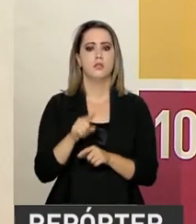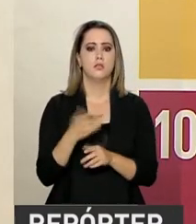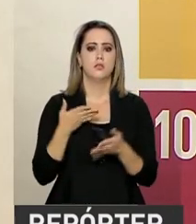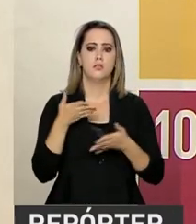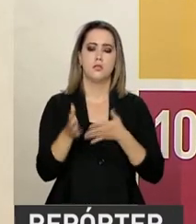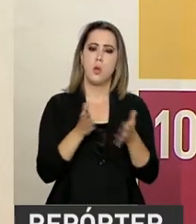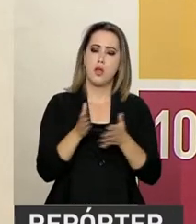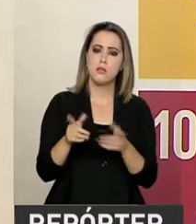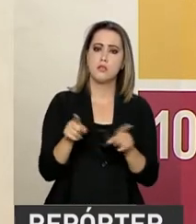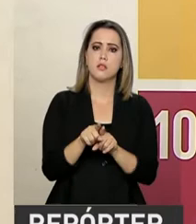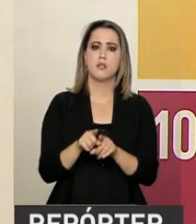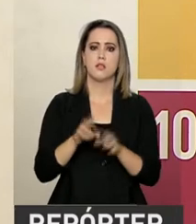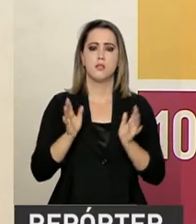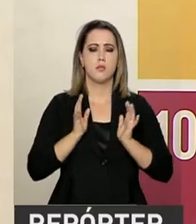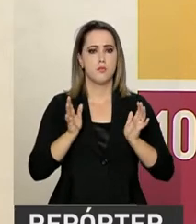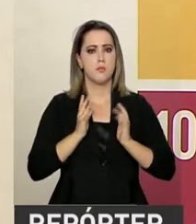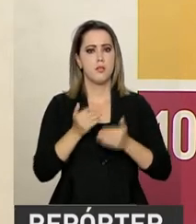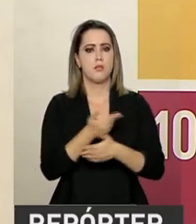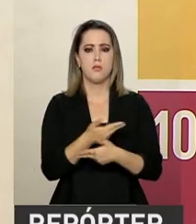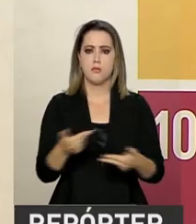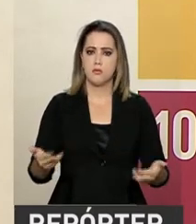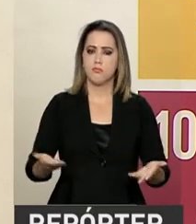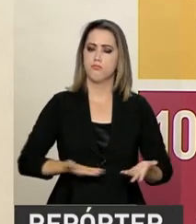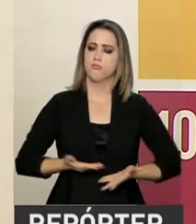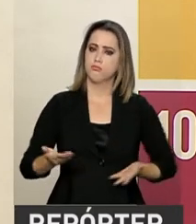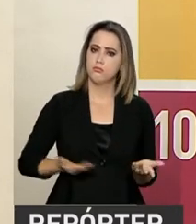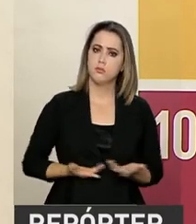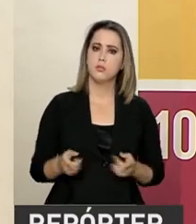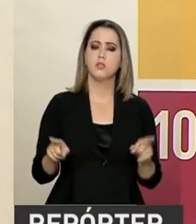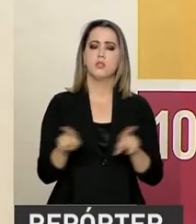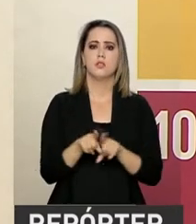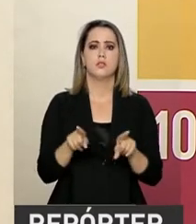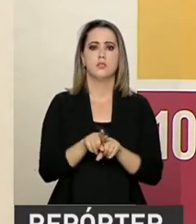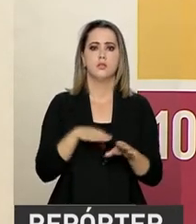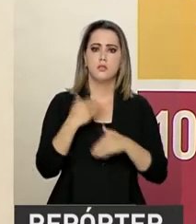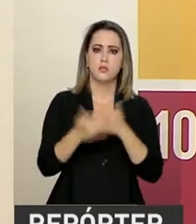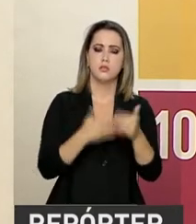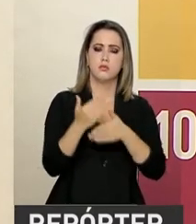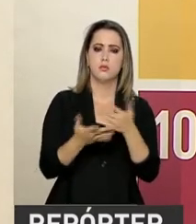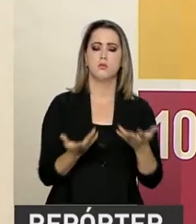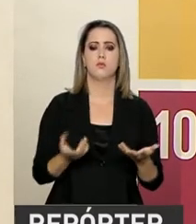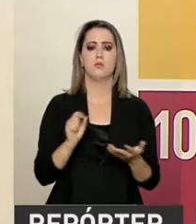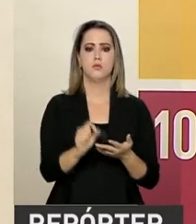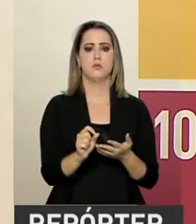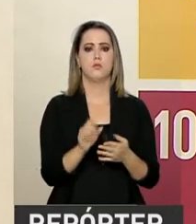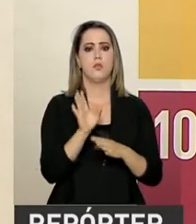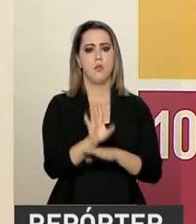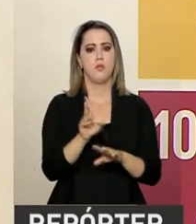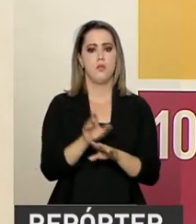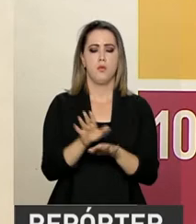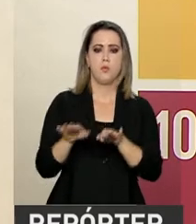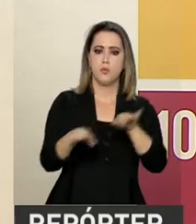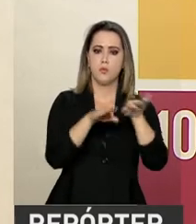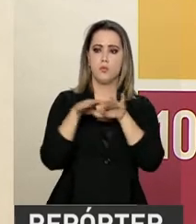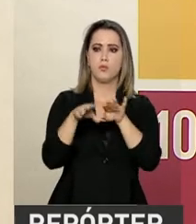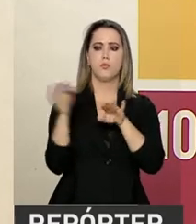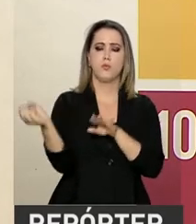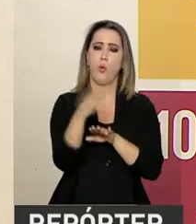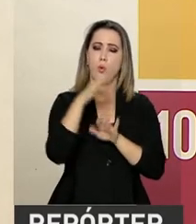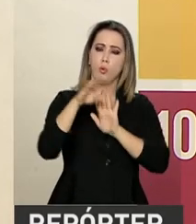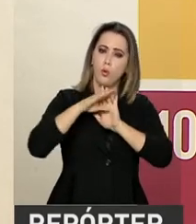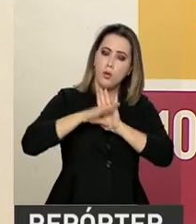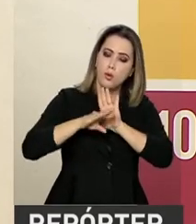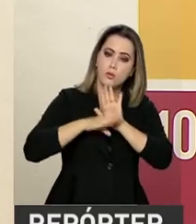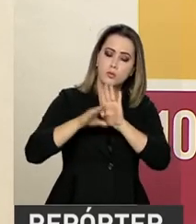acesso a bens de serviço e finalmente vão eu diria conformar estabelecer um novo modelo